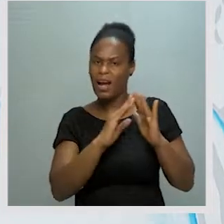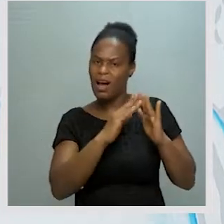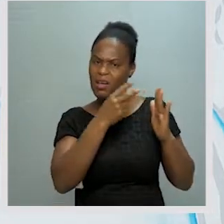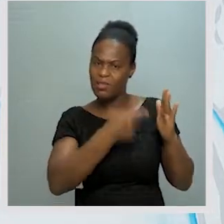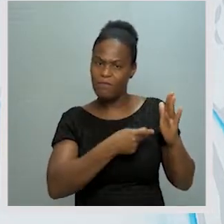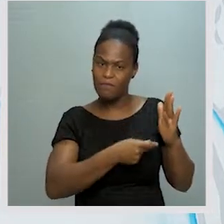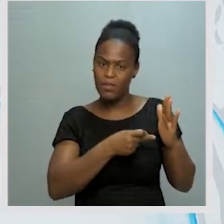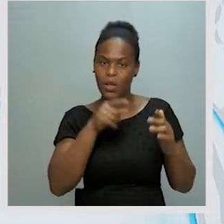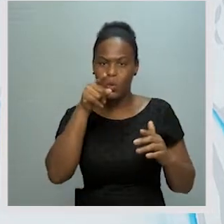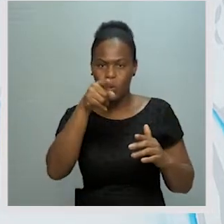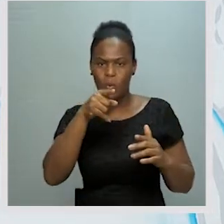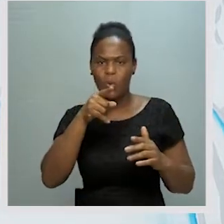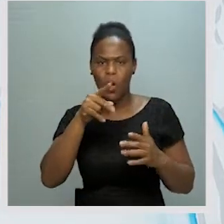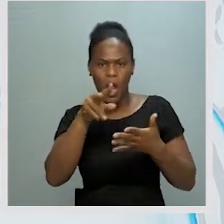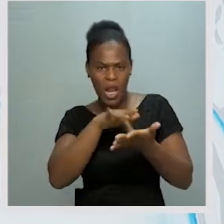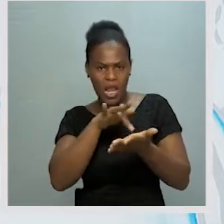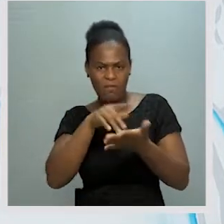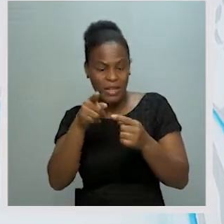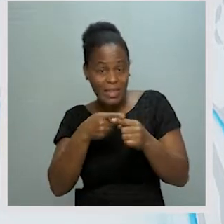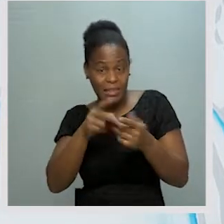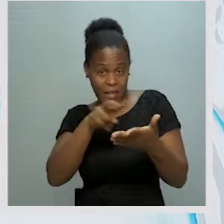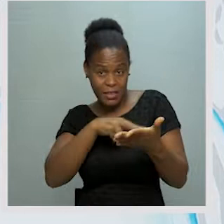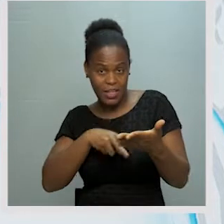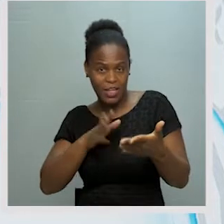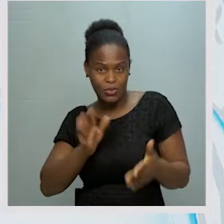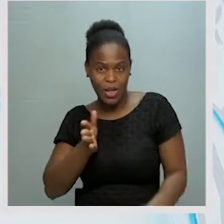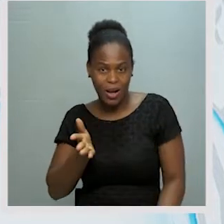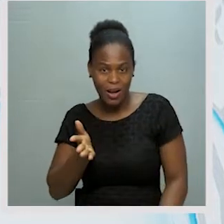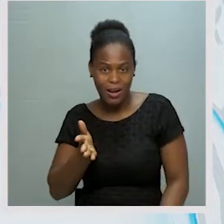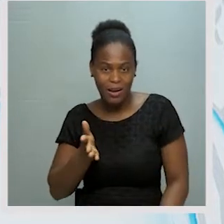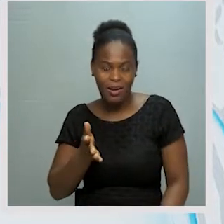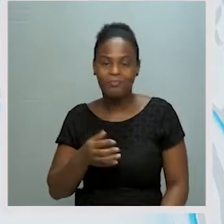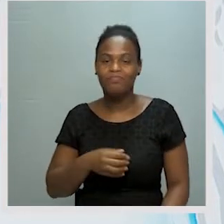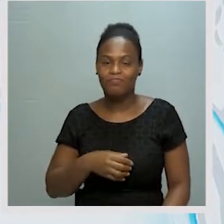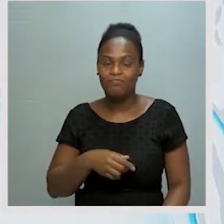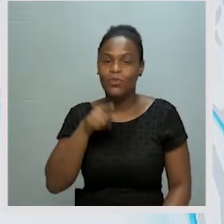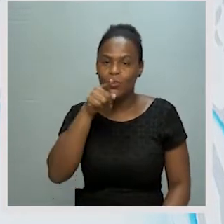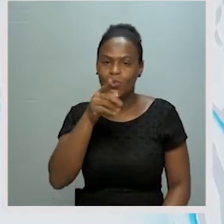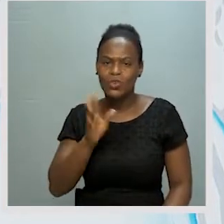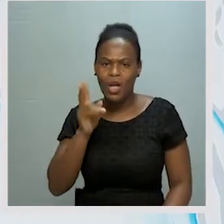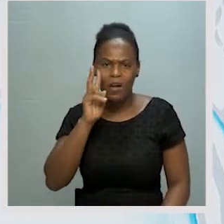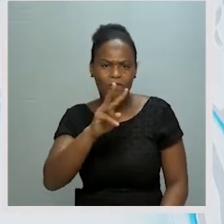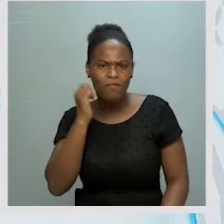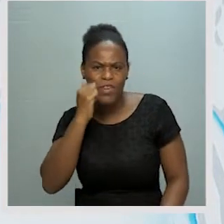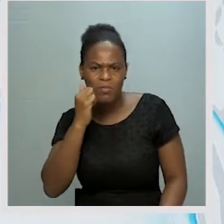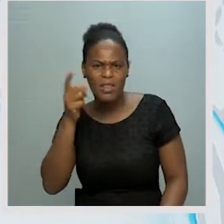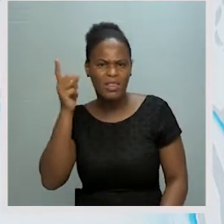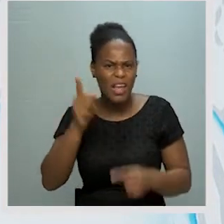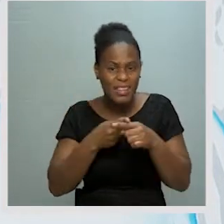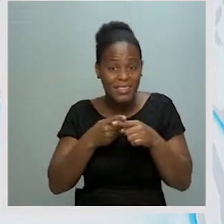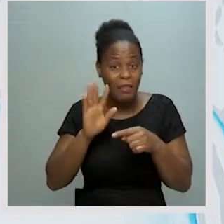casa, você já leu algum livro interessante, certo? Você já viu algum filme também